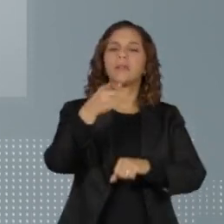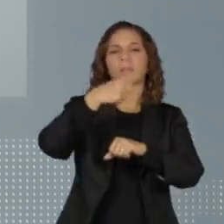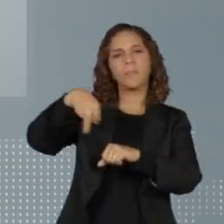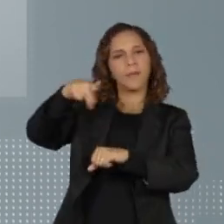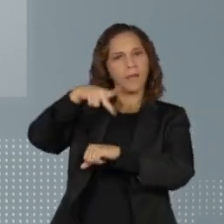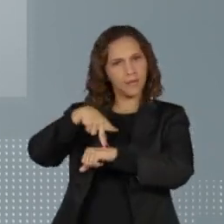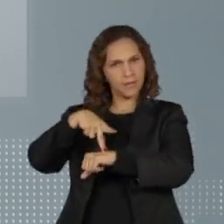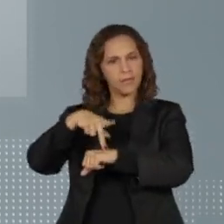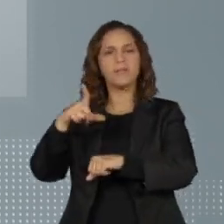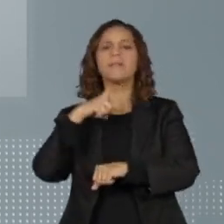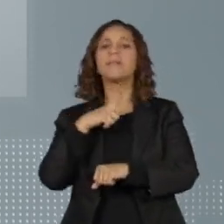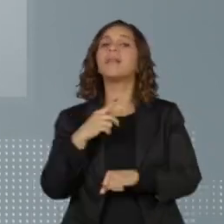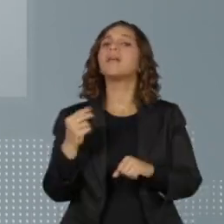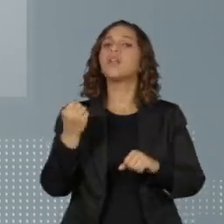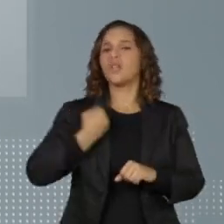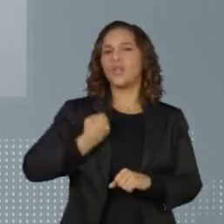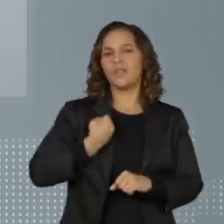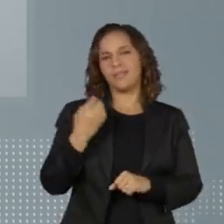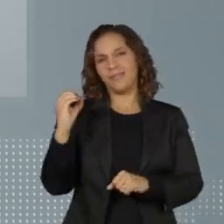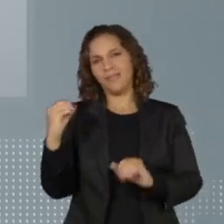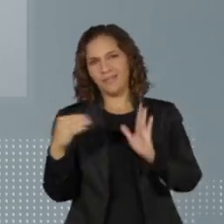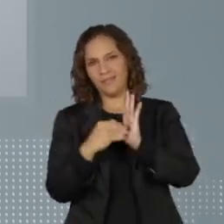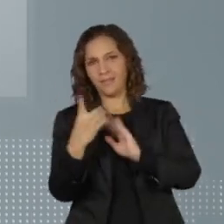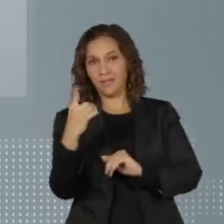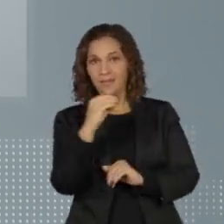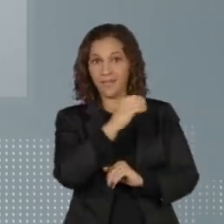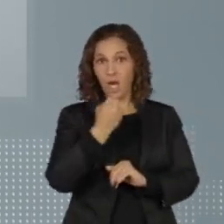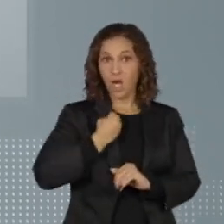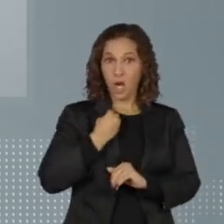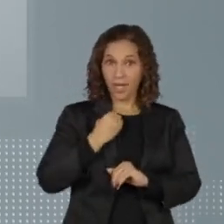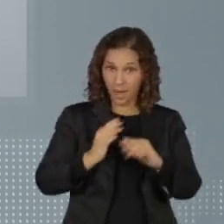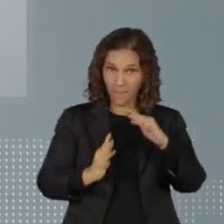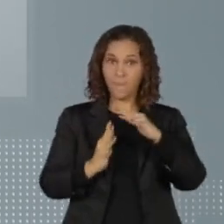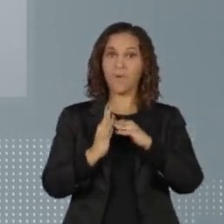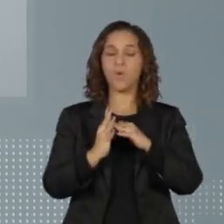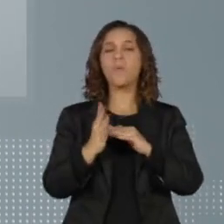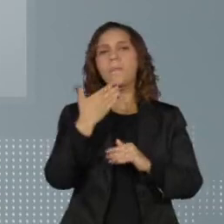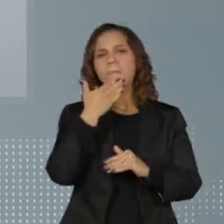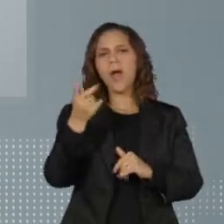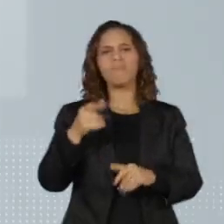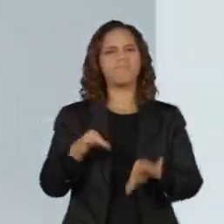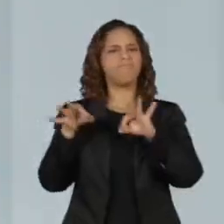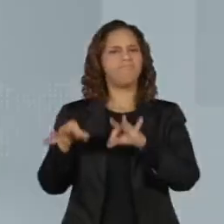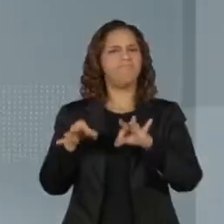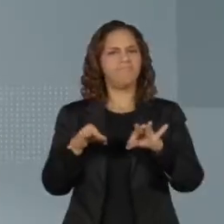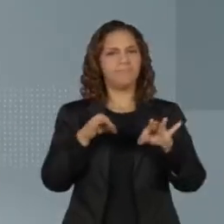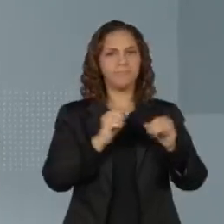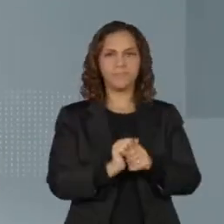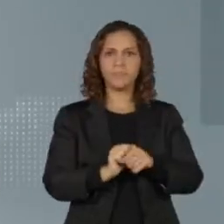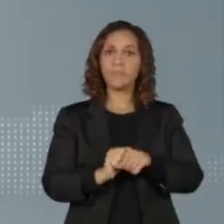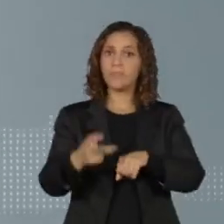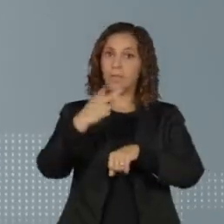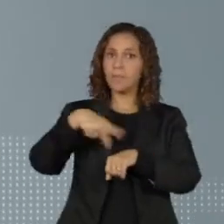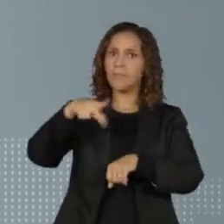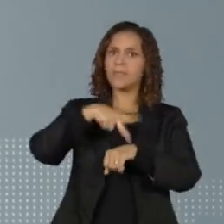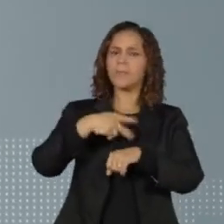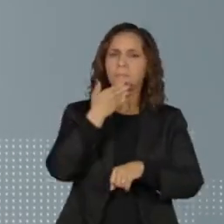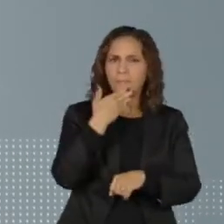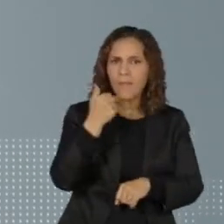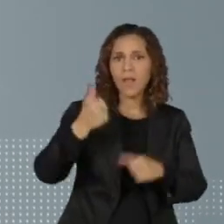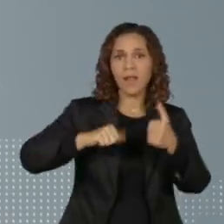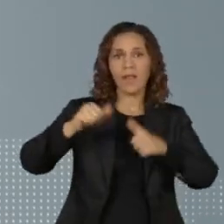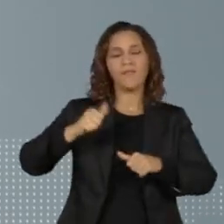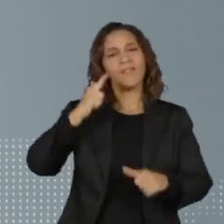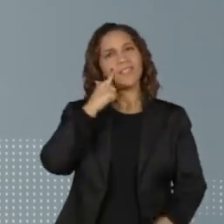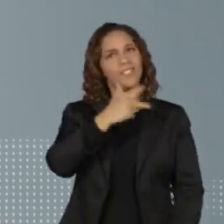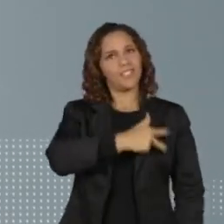territórios com notas de 0 a 100 quanto maior melhora a percepção de integridade os países mais bem avaliados são